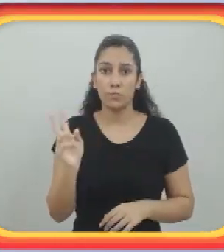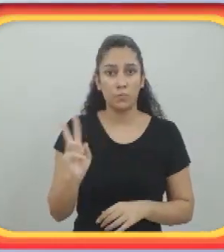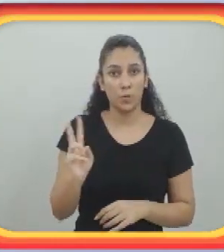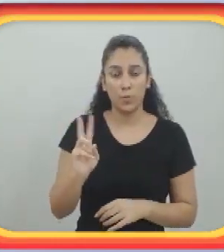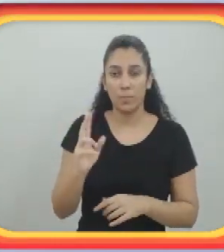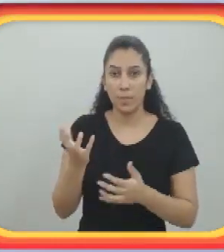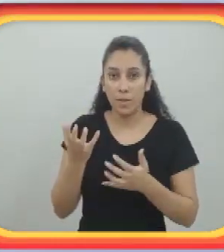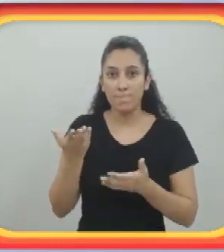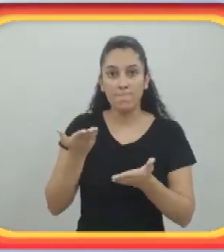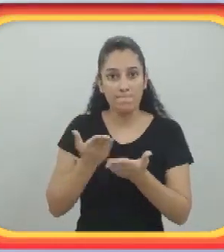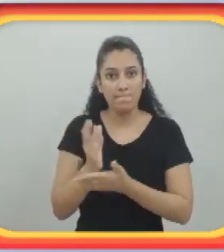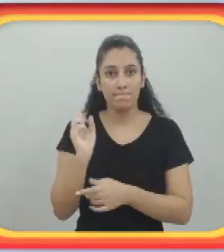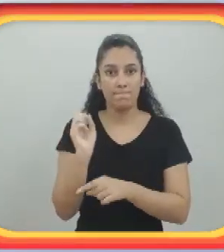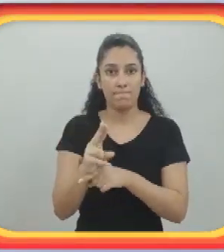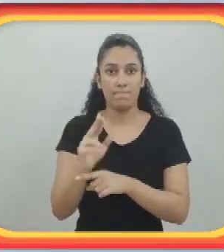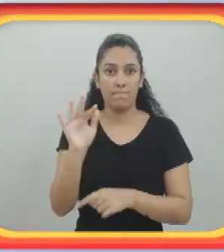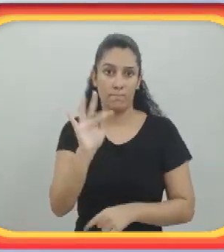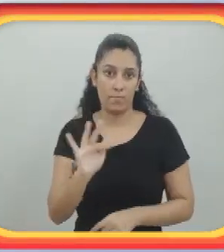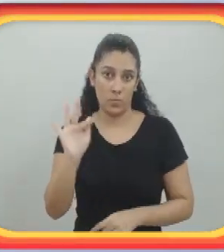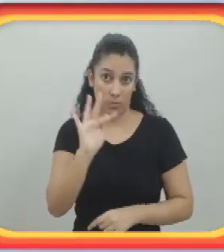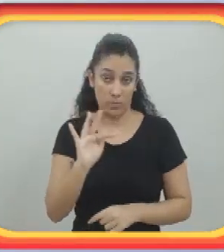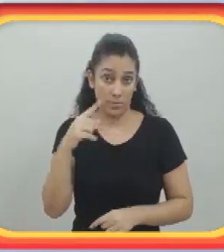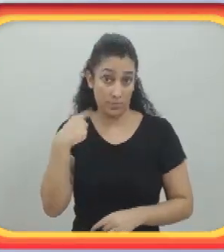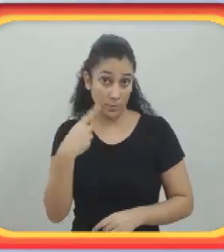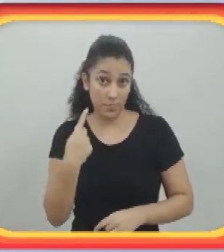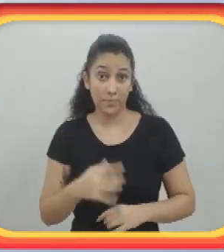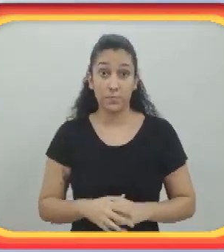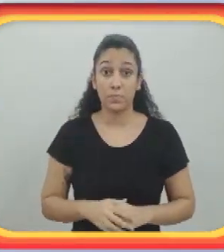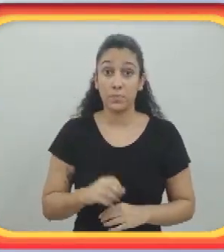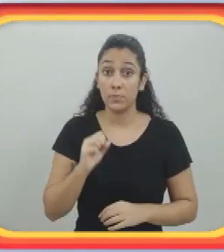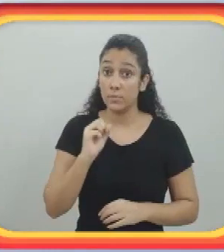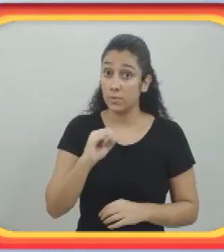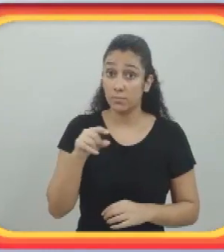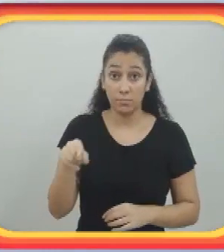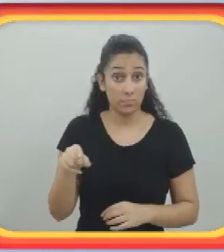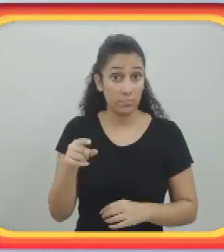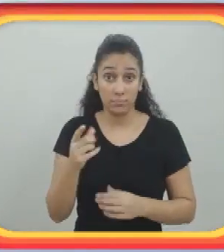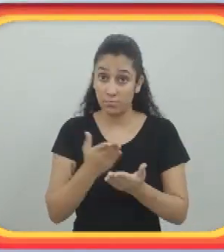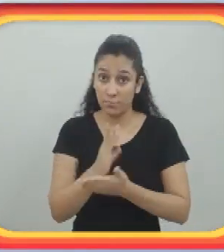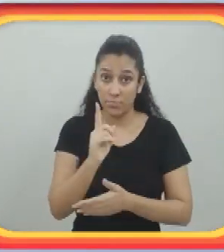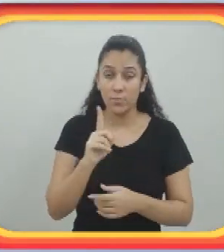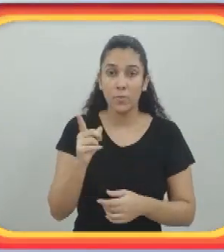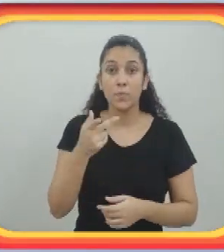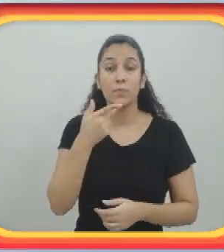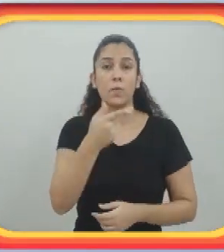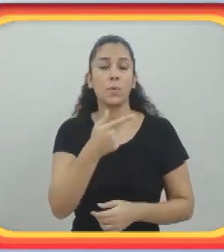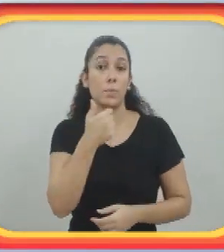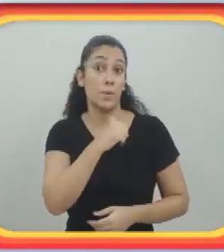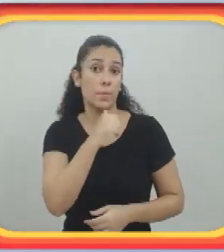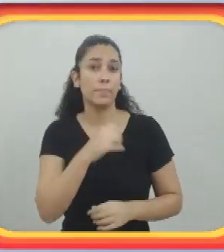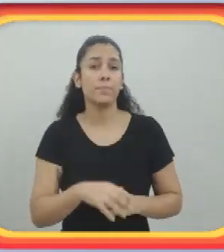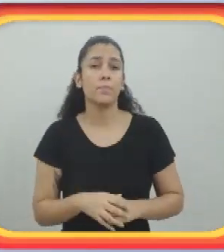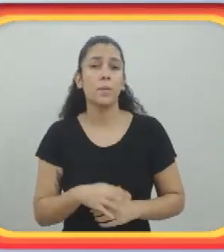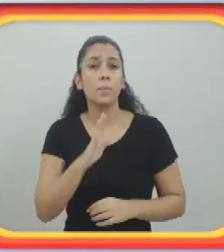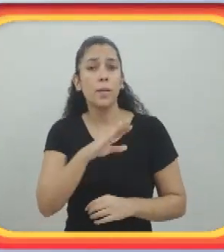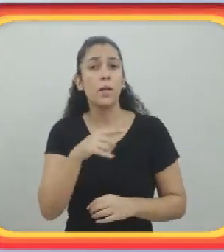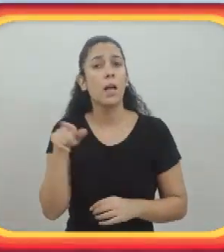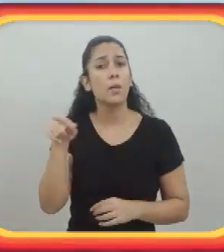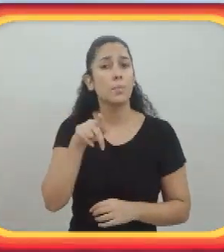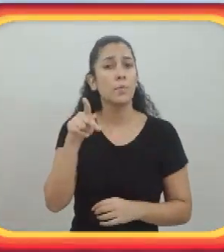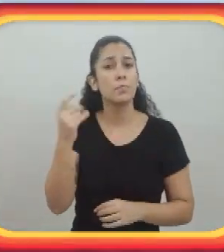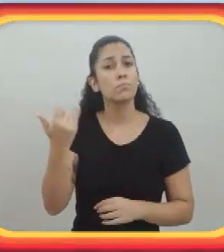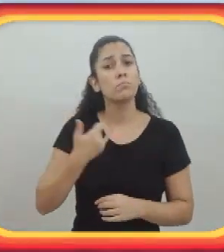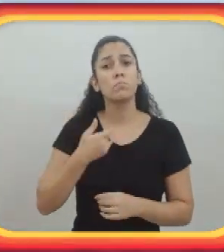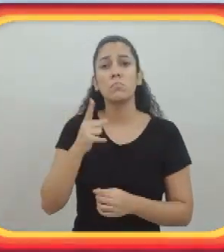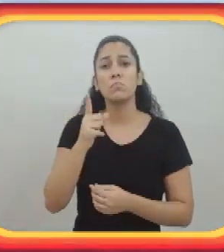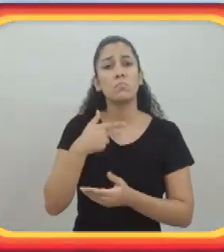com os professores e teve até uma história que uma professora dele falou com ele que ele não fizesse o vestibular para direito